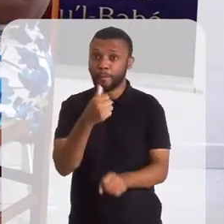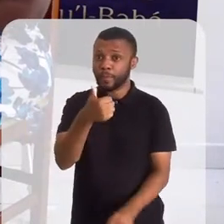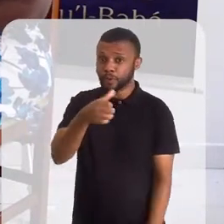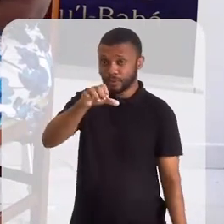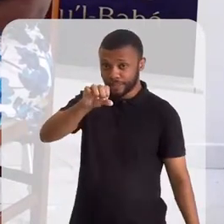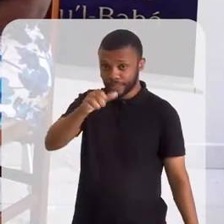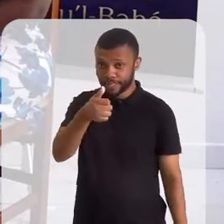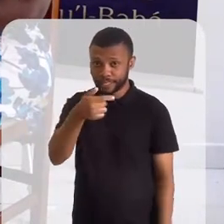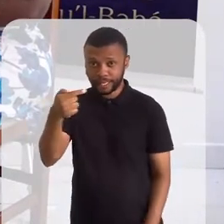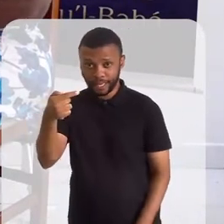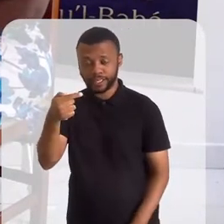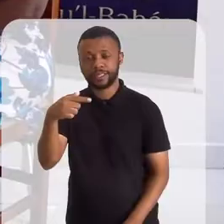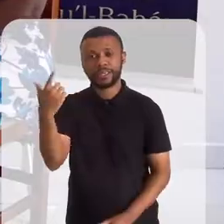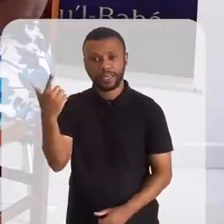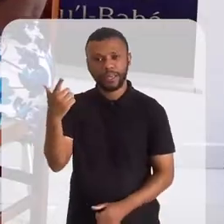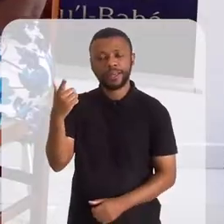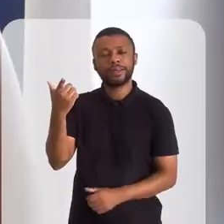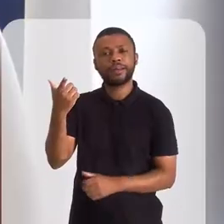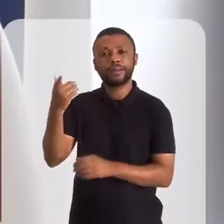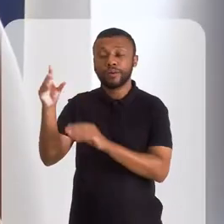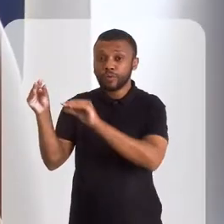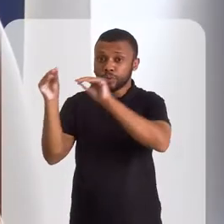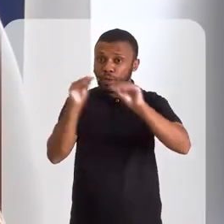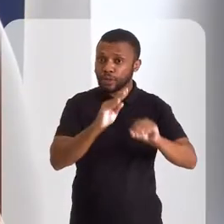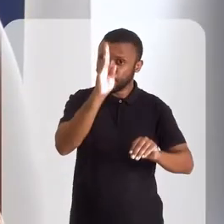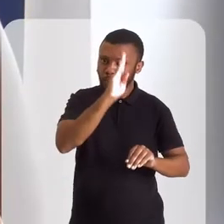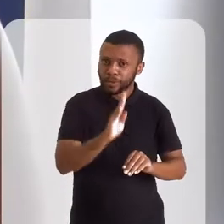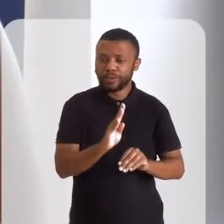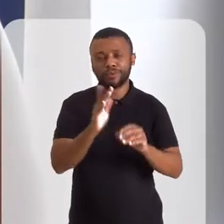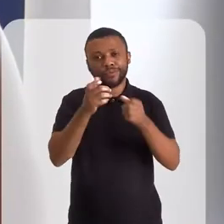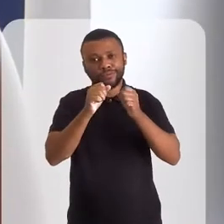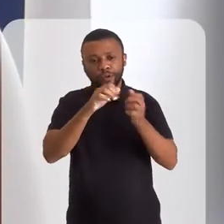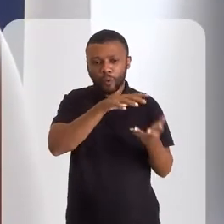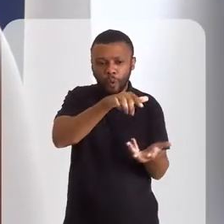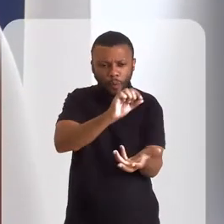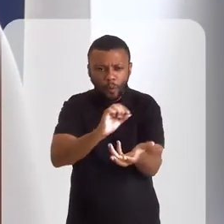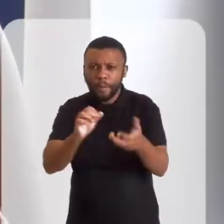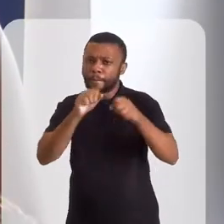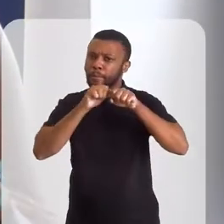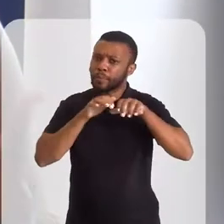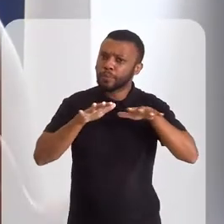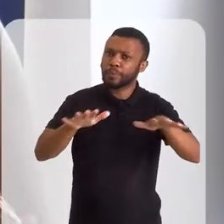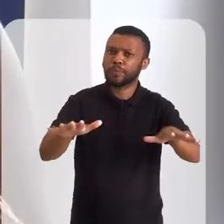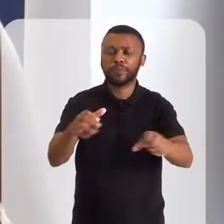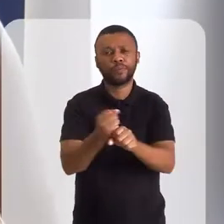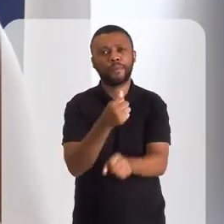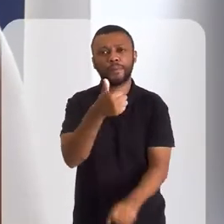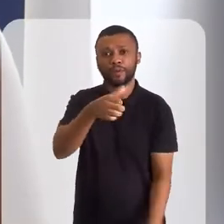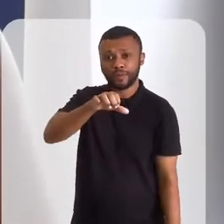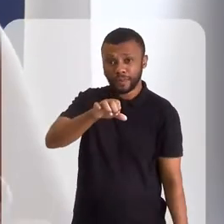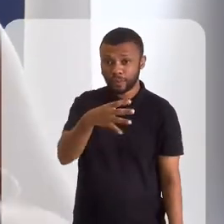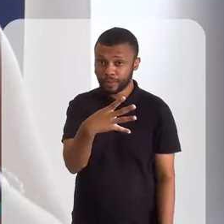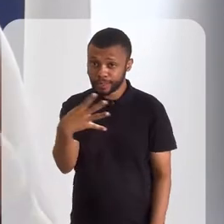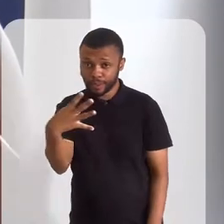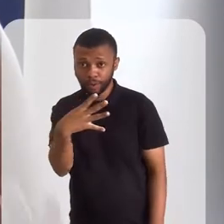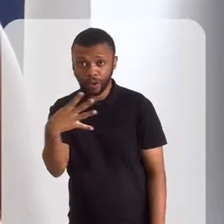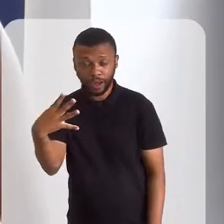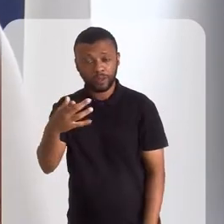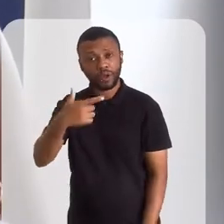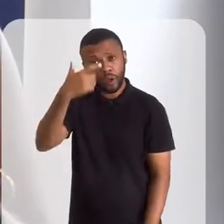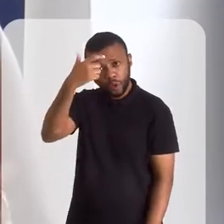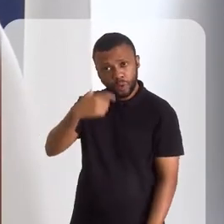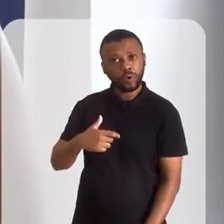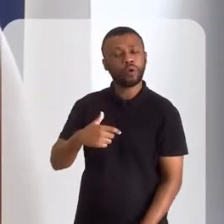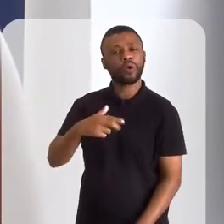trouxe a fé Bahá'í, então, para a humanidade. Então, desde 1844 que teve a revelação da fé Bahá'í, dizendo: